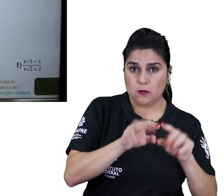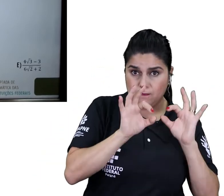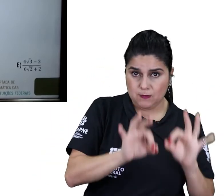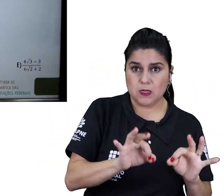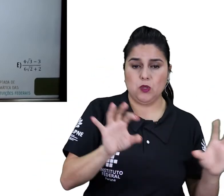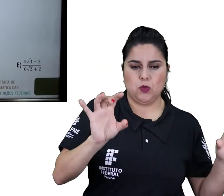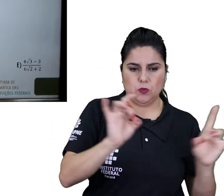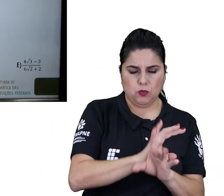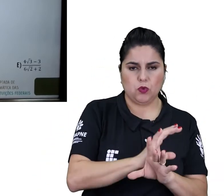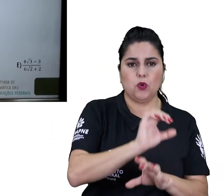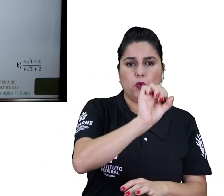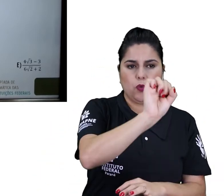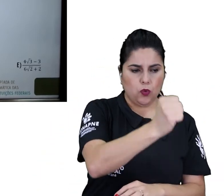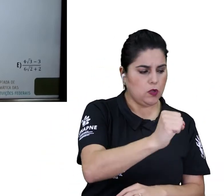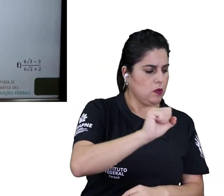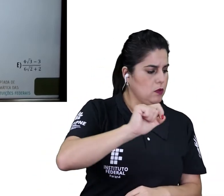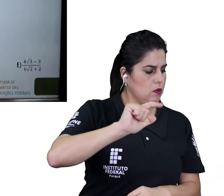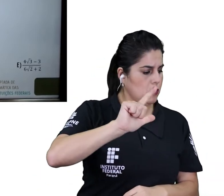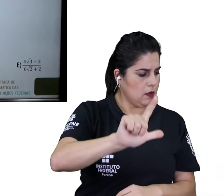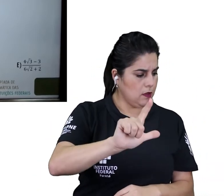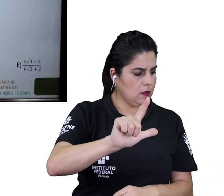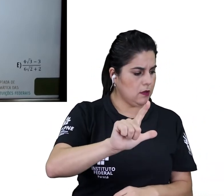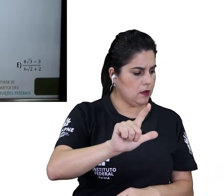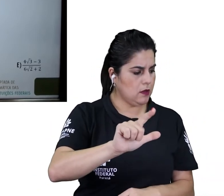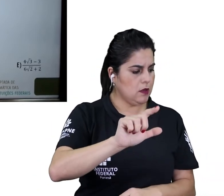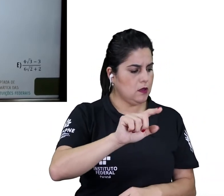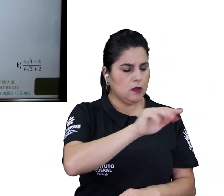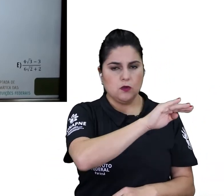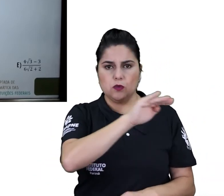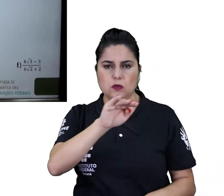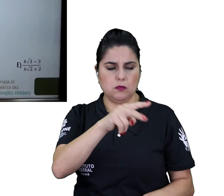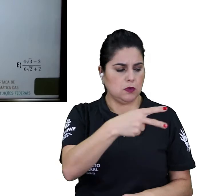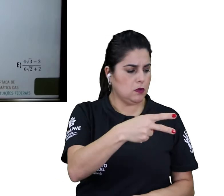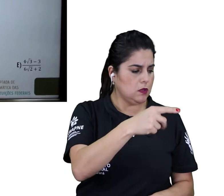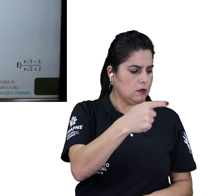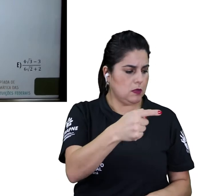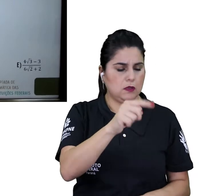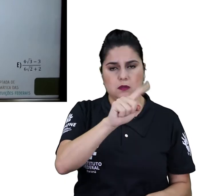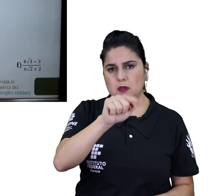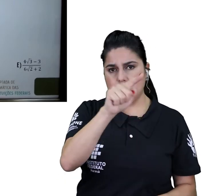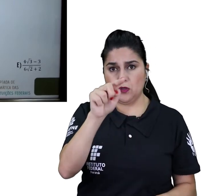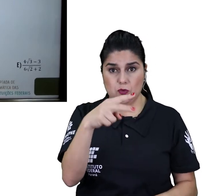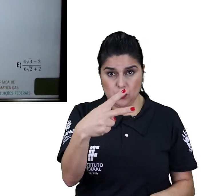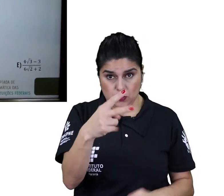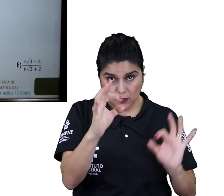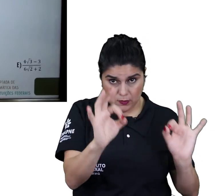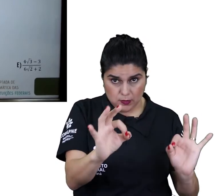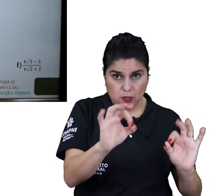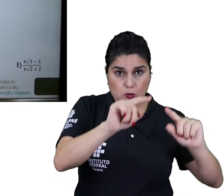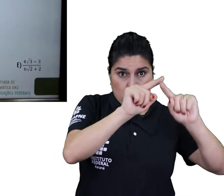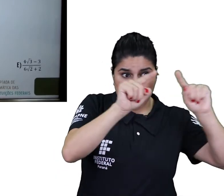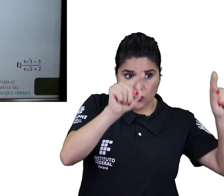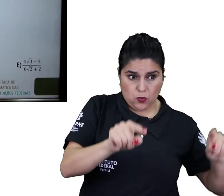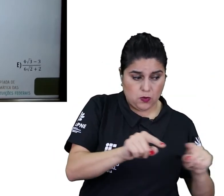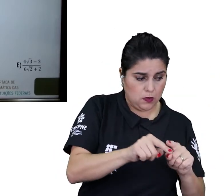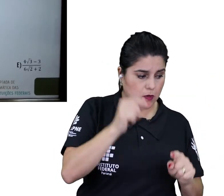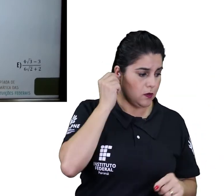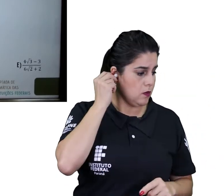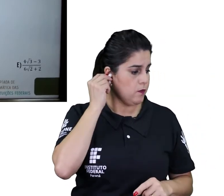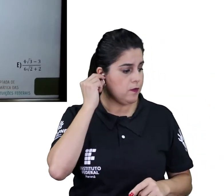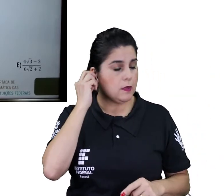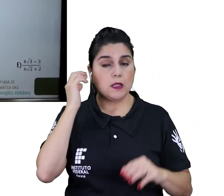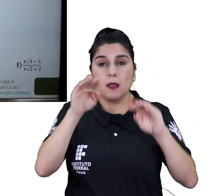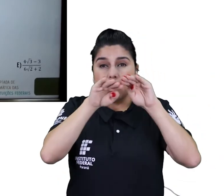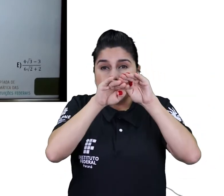tinha calculado que é 8L sobre 2 menos raiz de 2. Para os hexágonos,